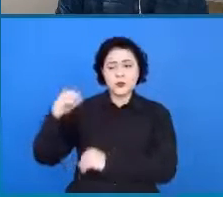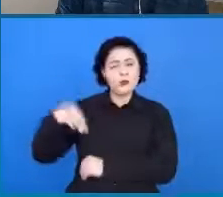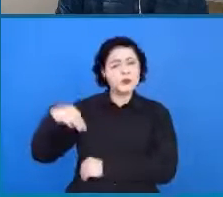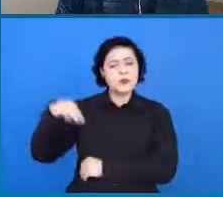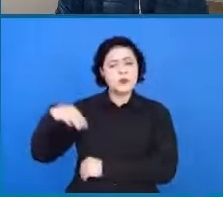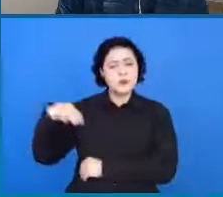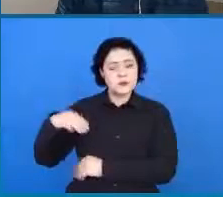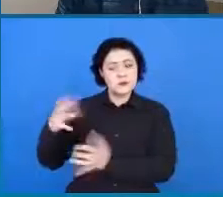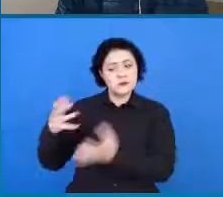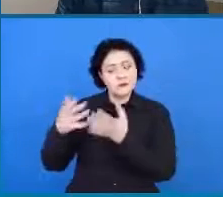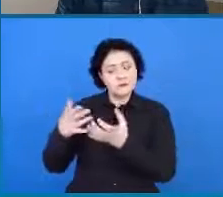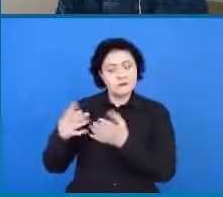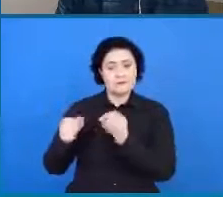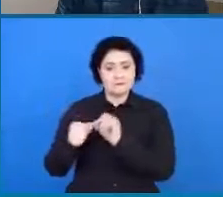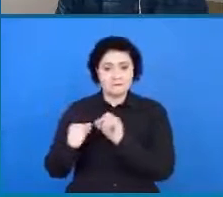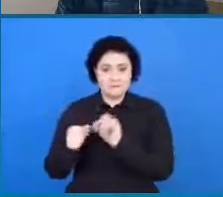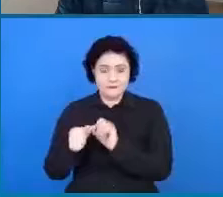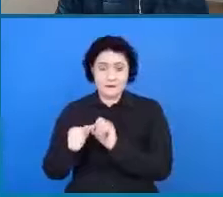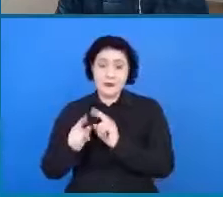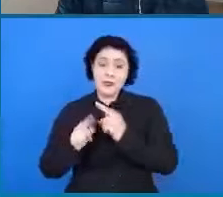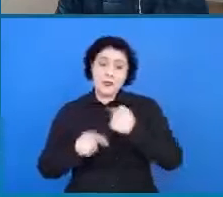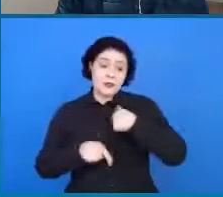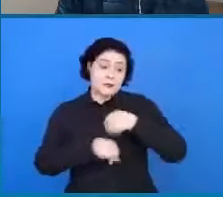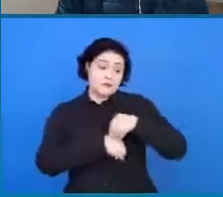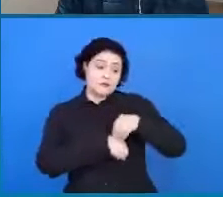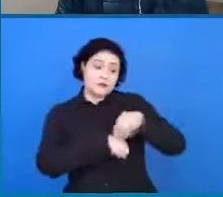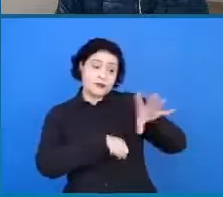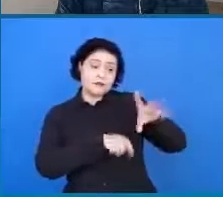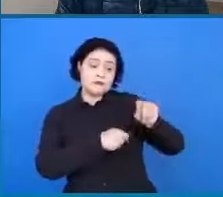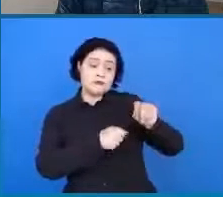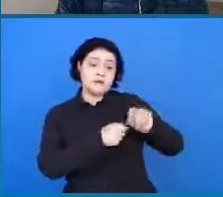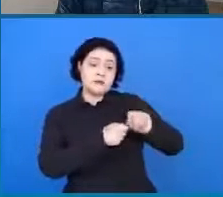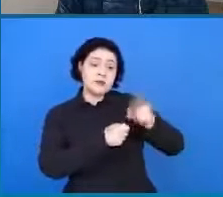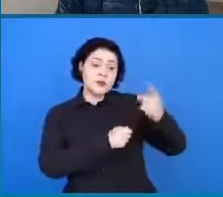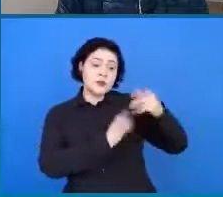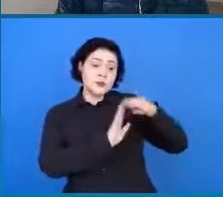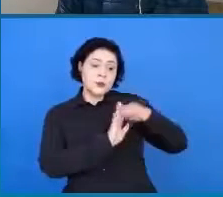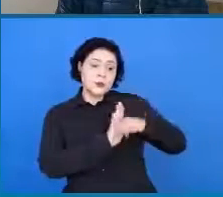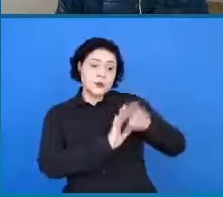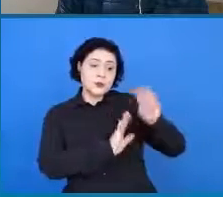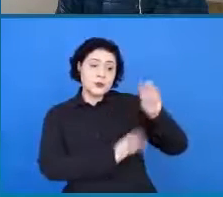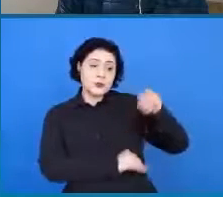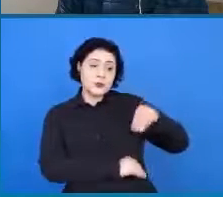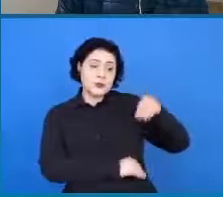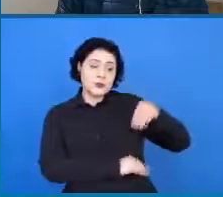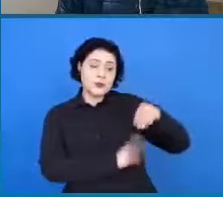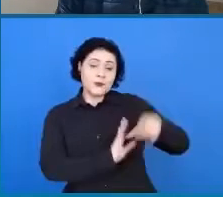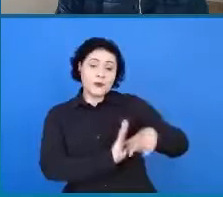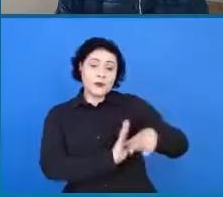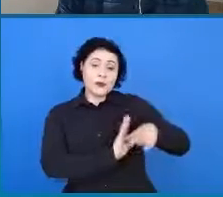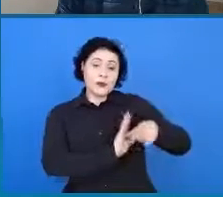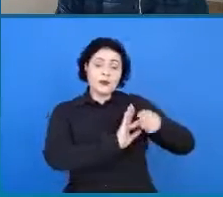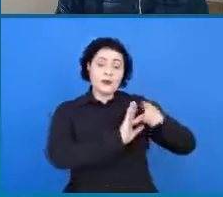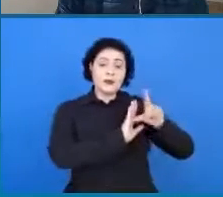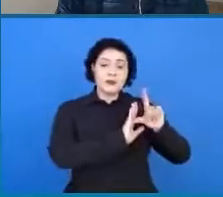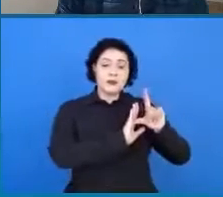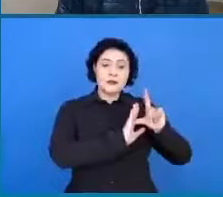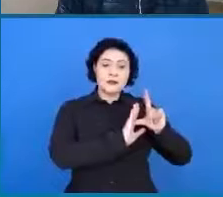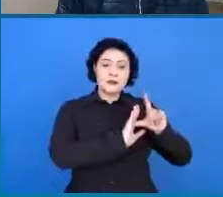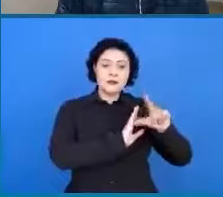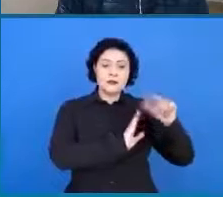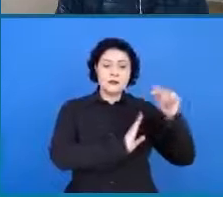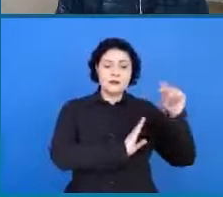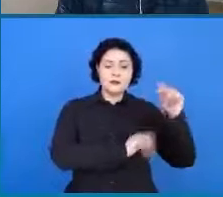sugeri que ao invés disso fosse feito um programa de cinco minutos antes das sete da